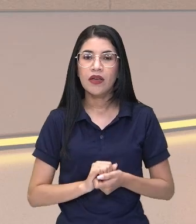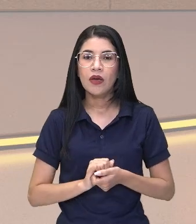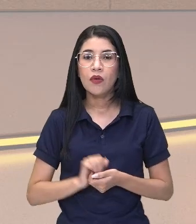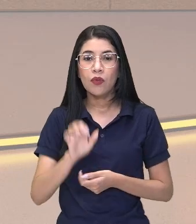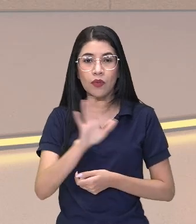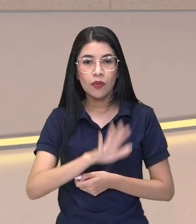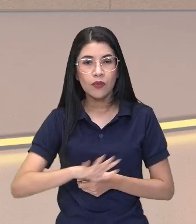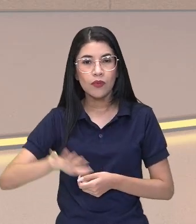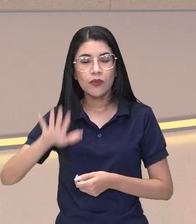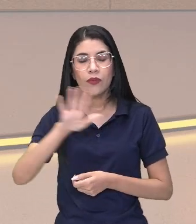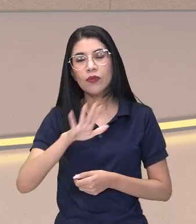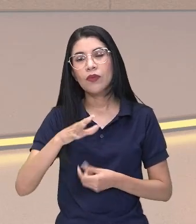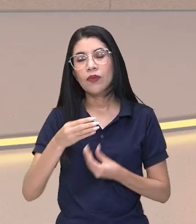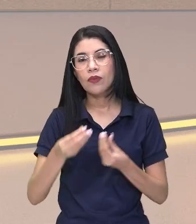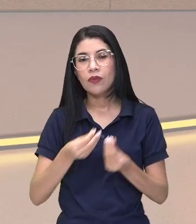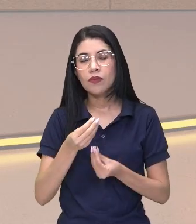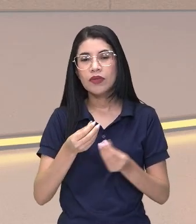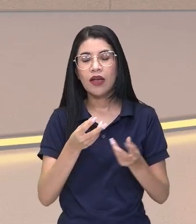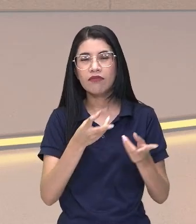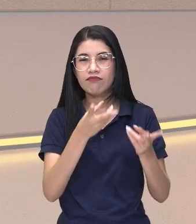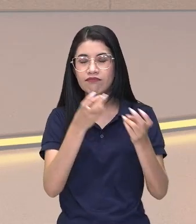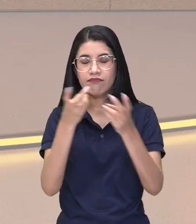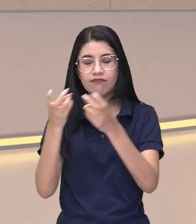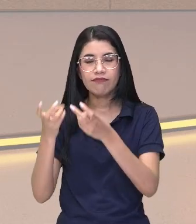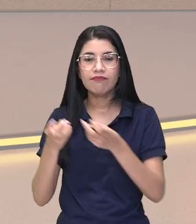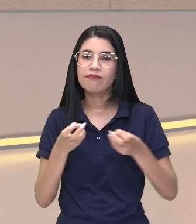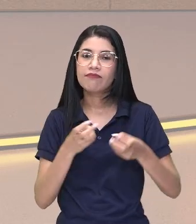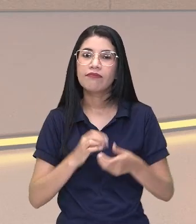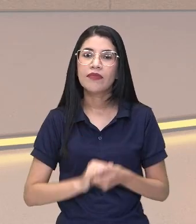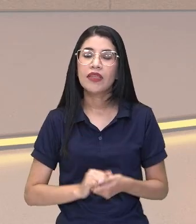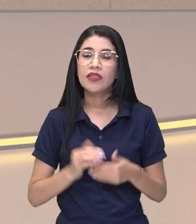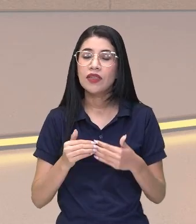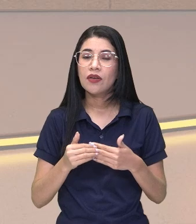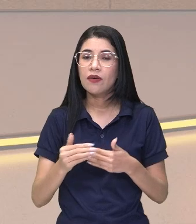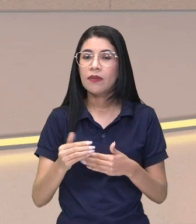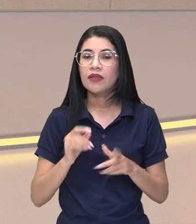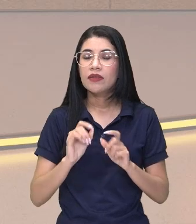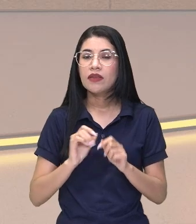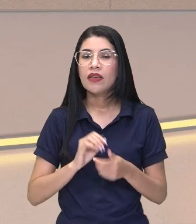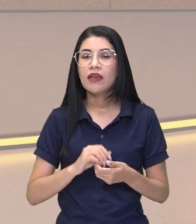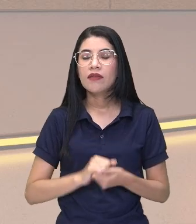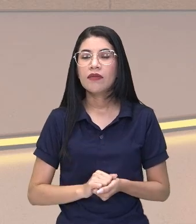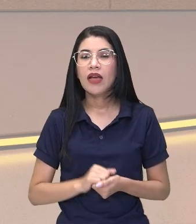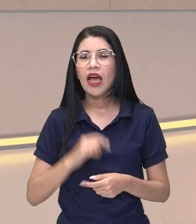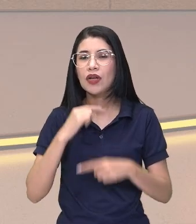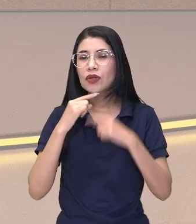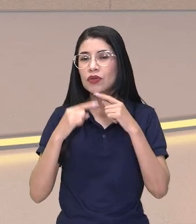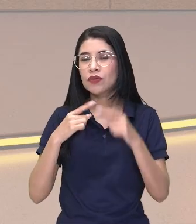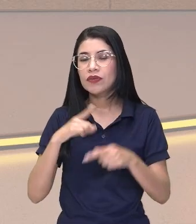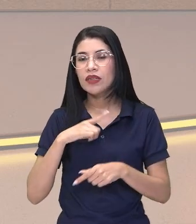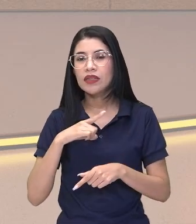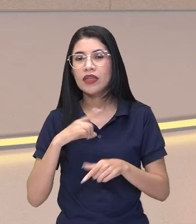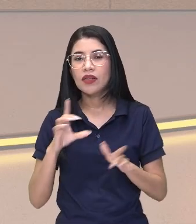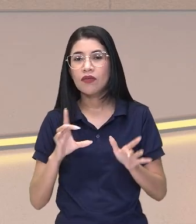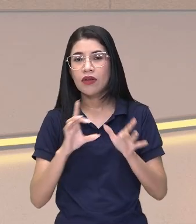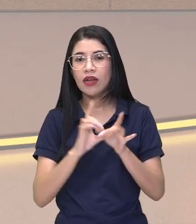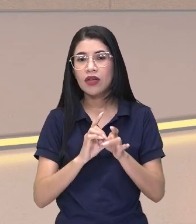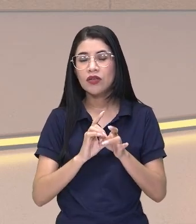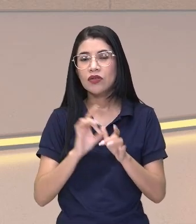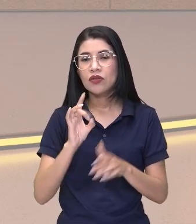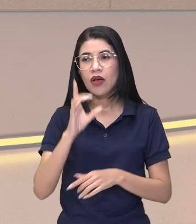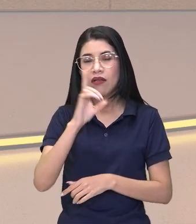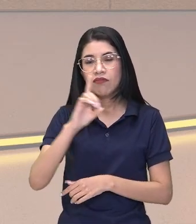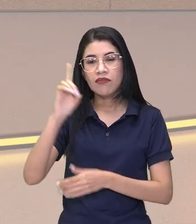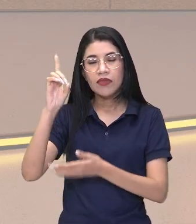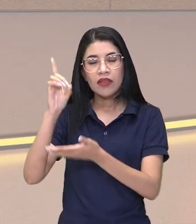volta. Ou seja, nós vamos, então, começar a questionar esses valores que tudo era muito ligado só a Deus. A